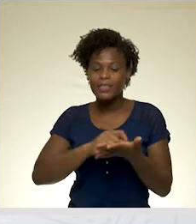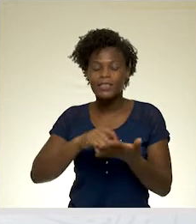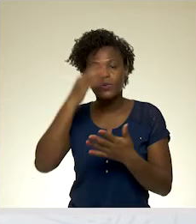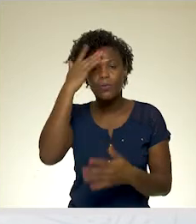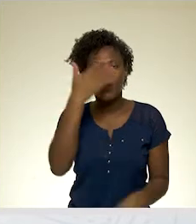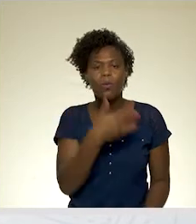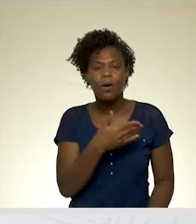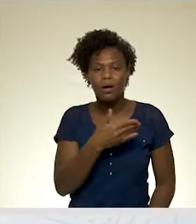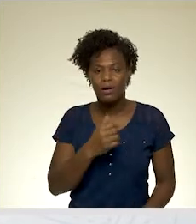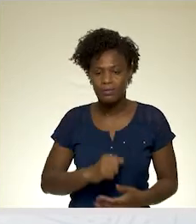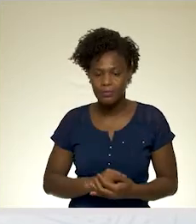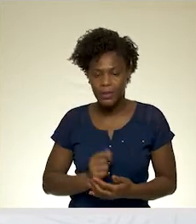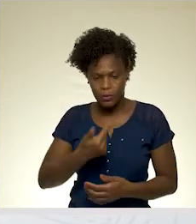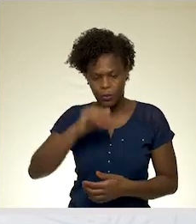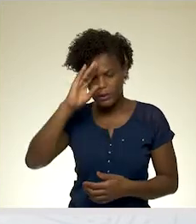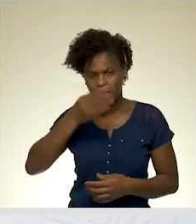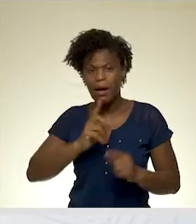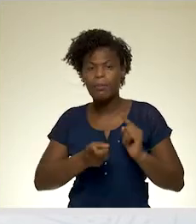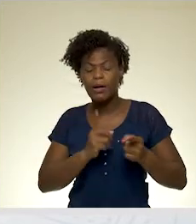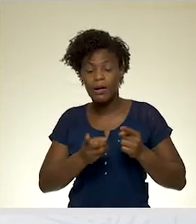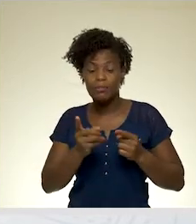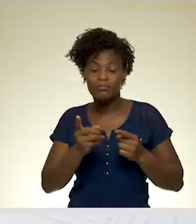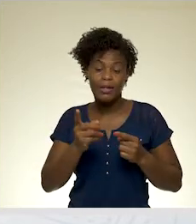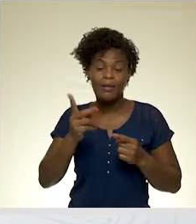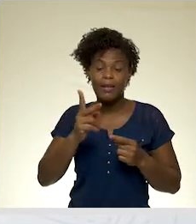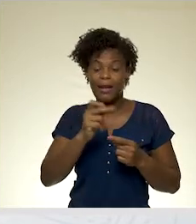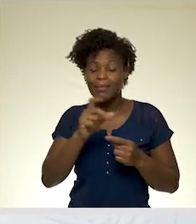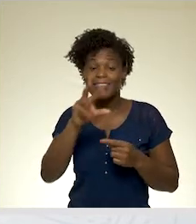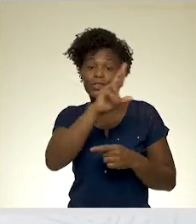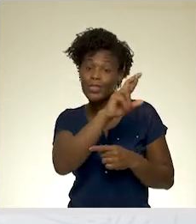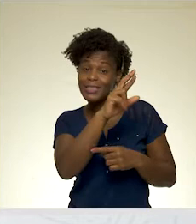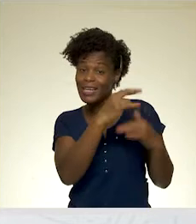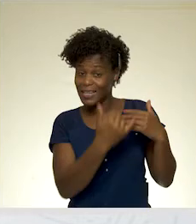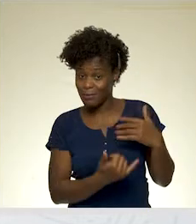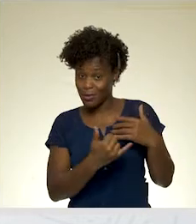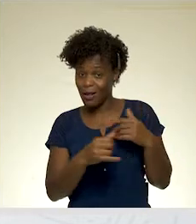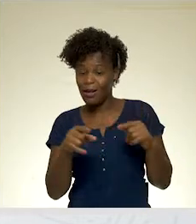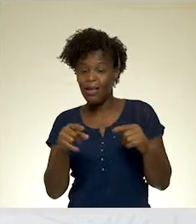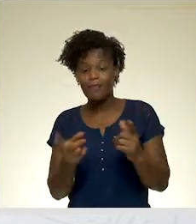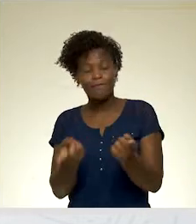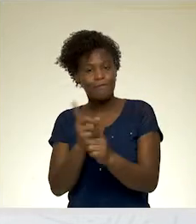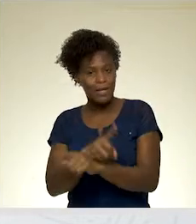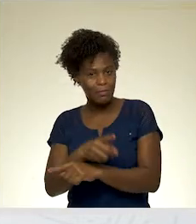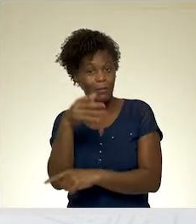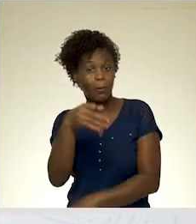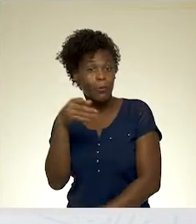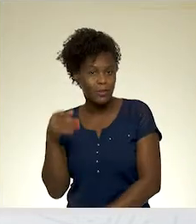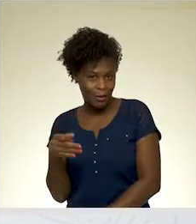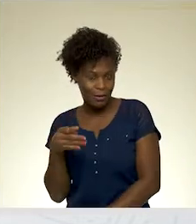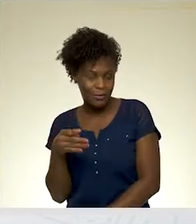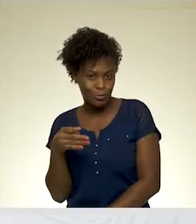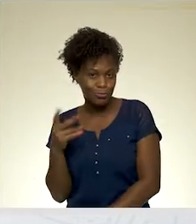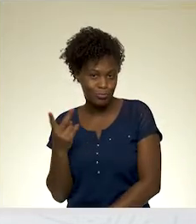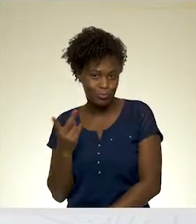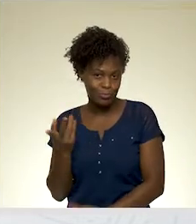Exercício 1. Sabendo que as variáveis x e y são inversamente proporcionais,